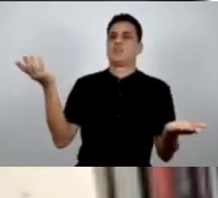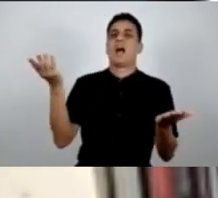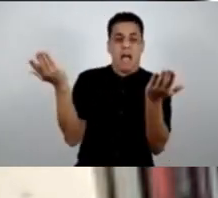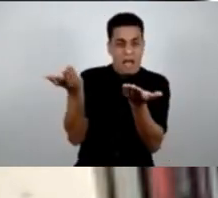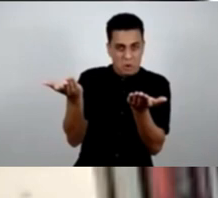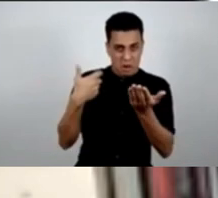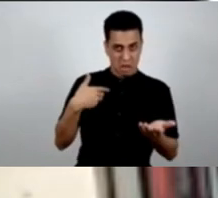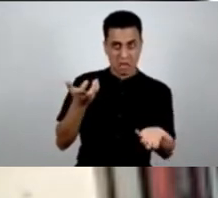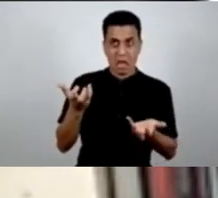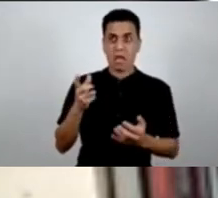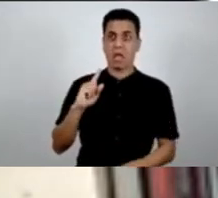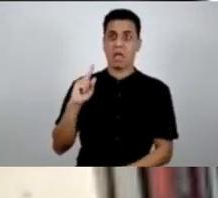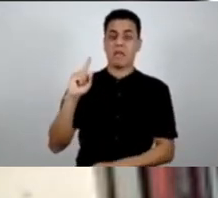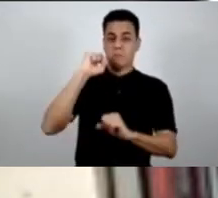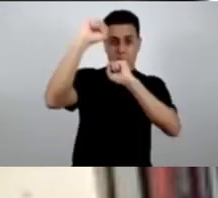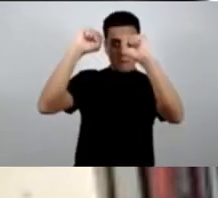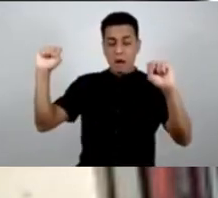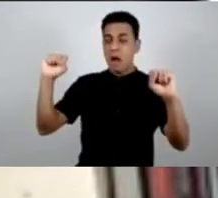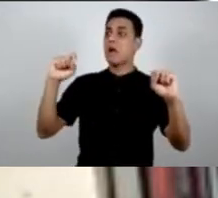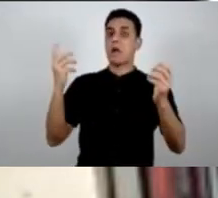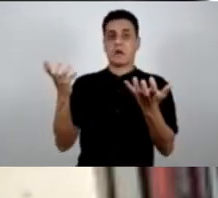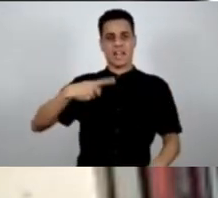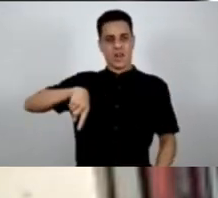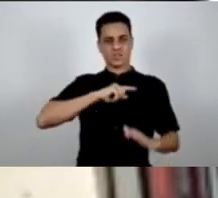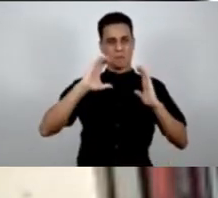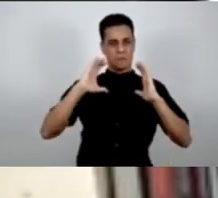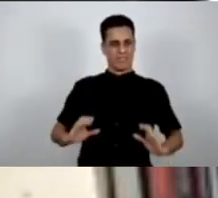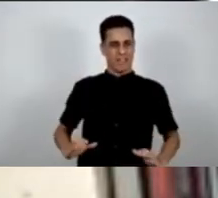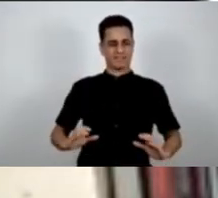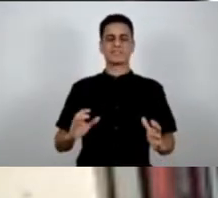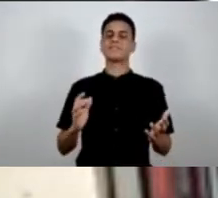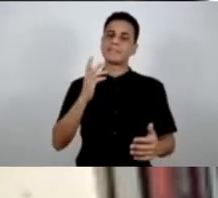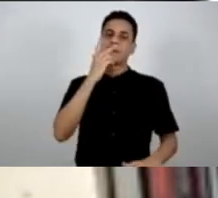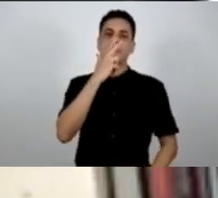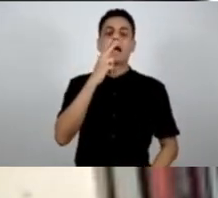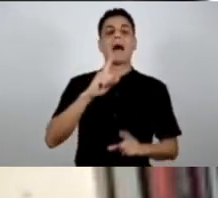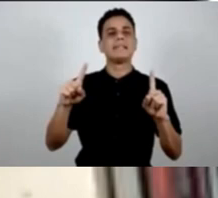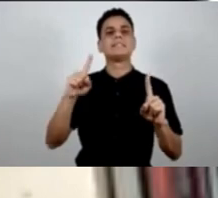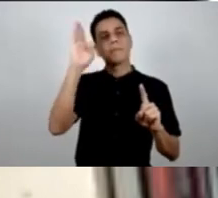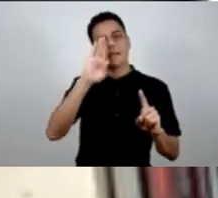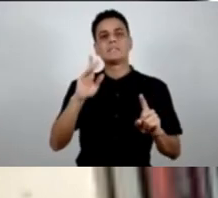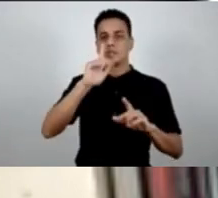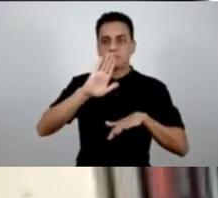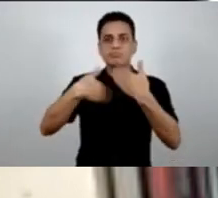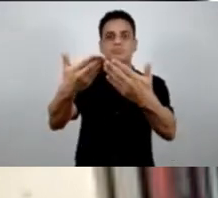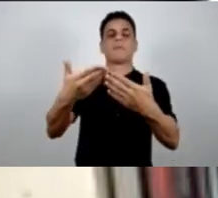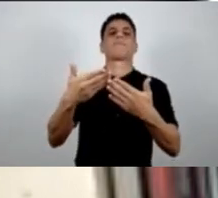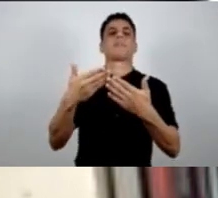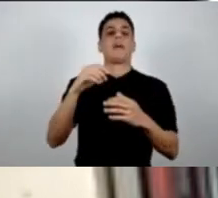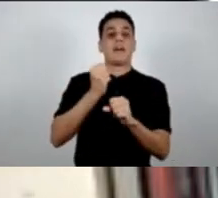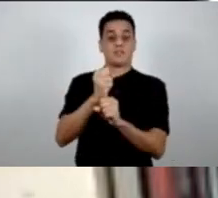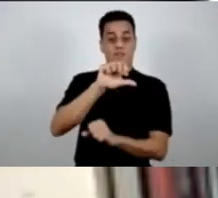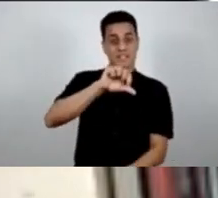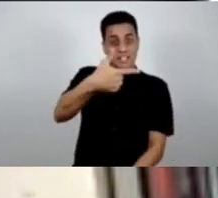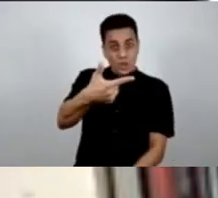querem que a gente seja bem comportado. É horrível isso, mas o Brasil recuperou, tanto que na conferência do Rio de 92, a nossa